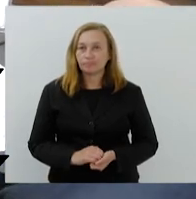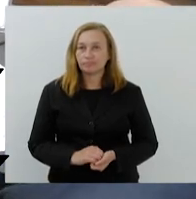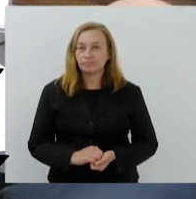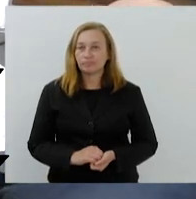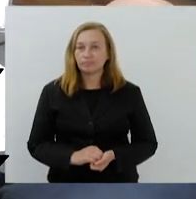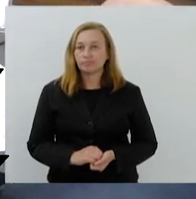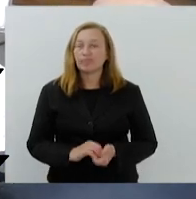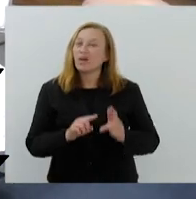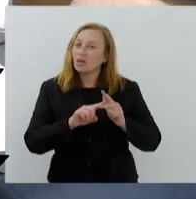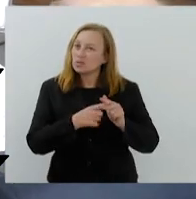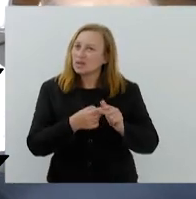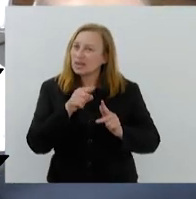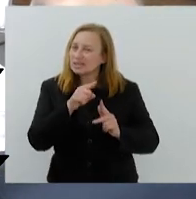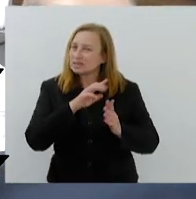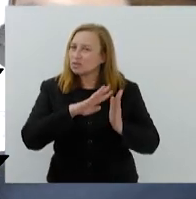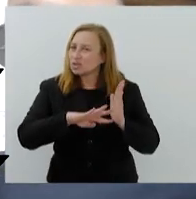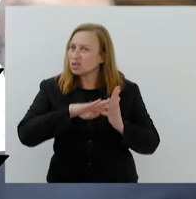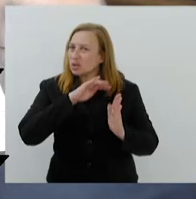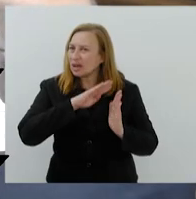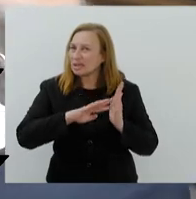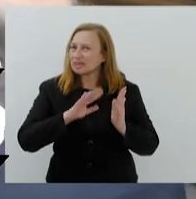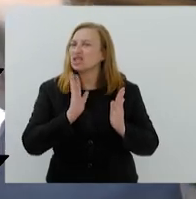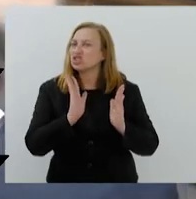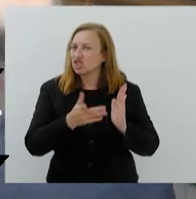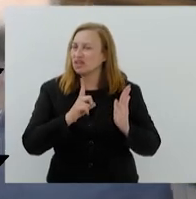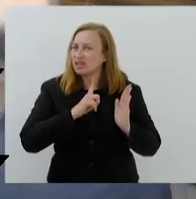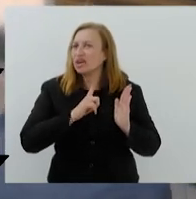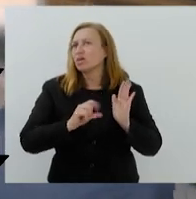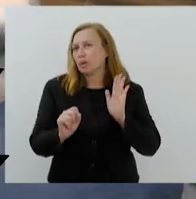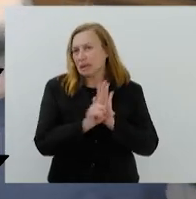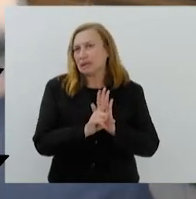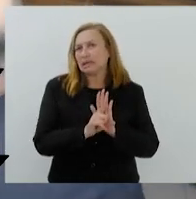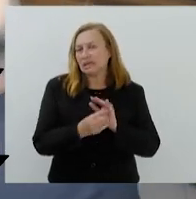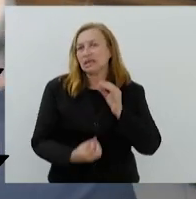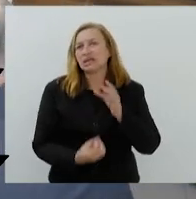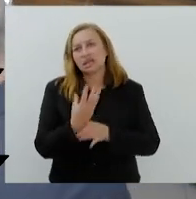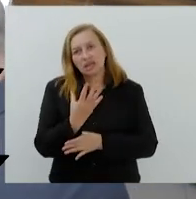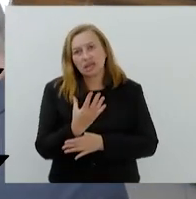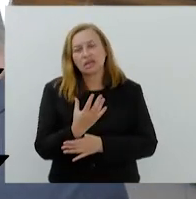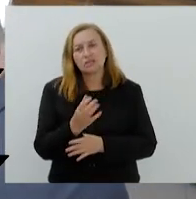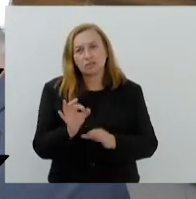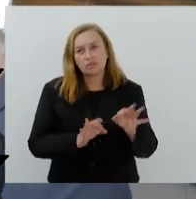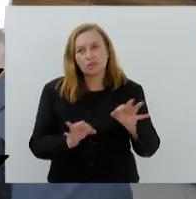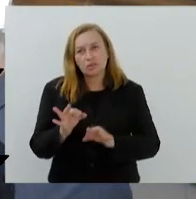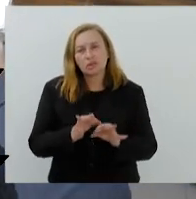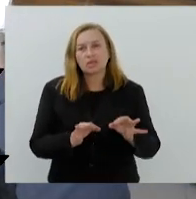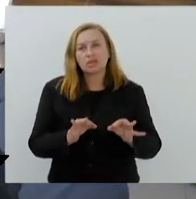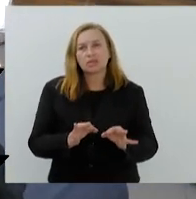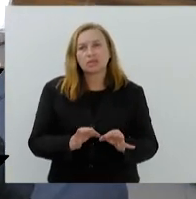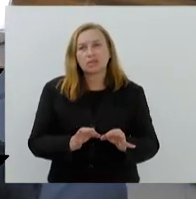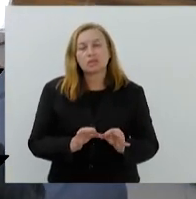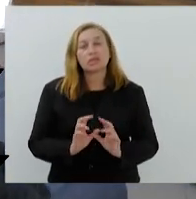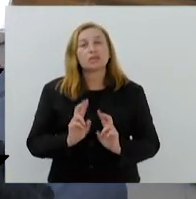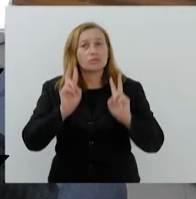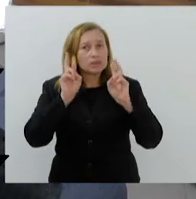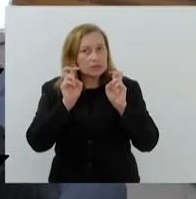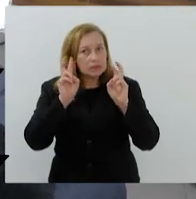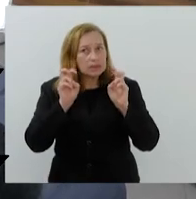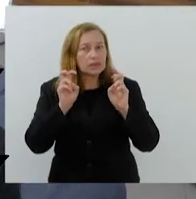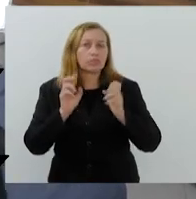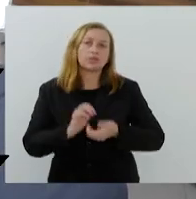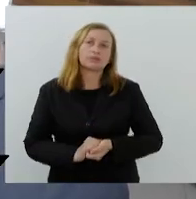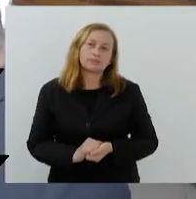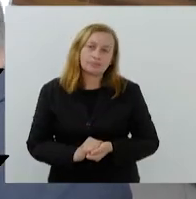Aqui é uma alteração de calendário. Já existe uma lei criando um programa que faz menção à